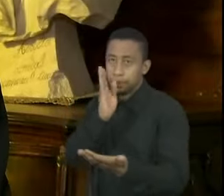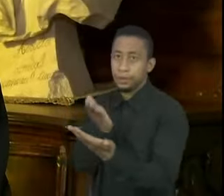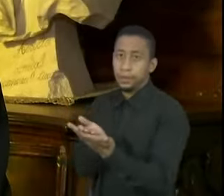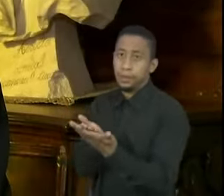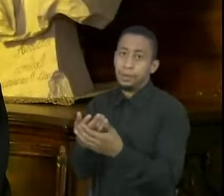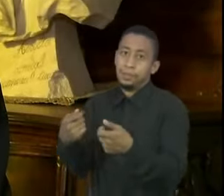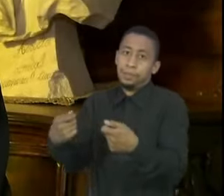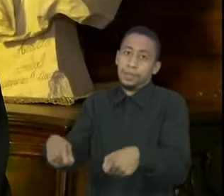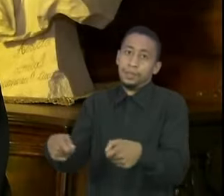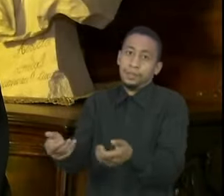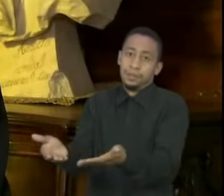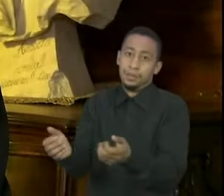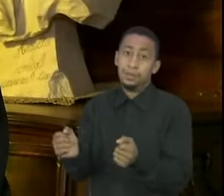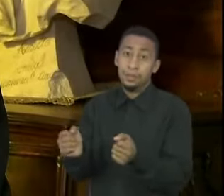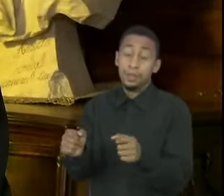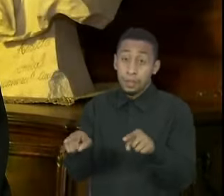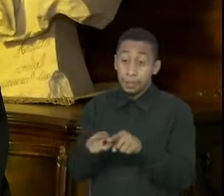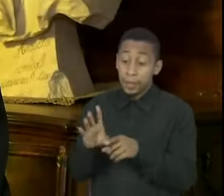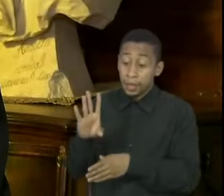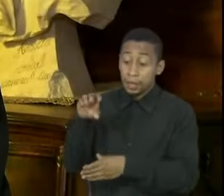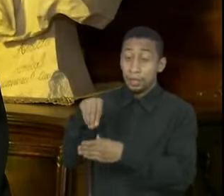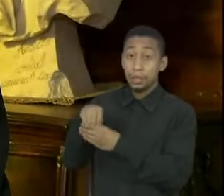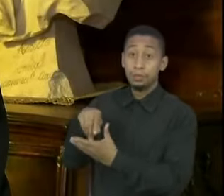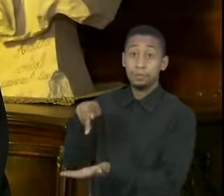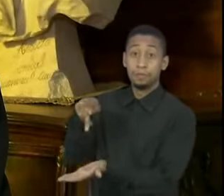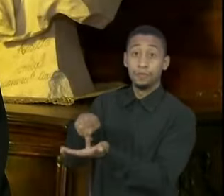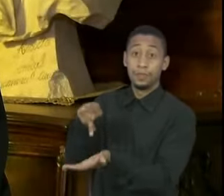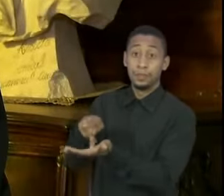ah e tem que ter verdade